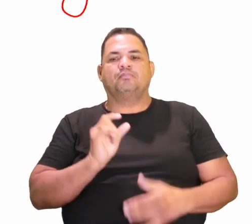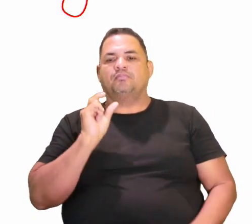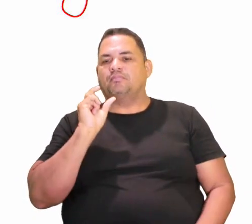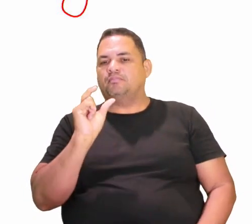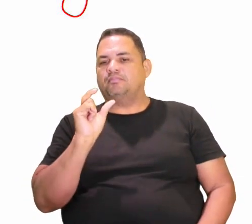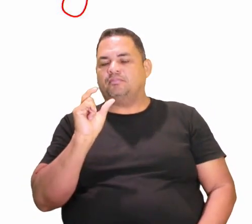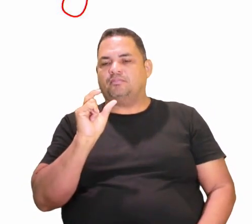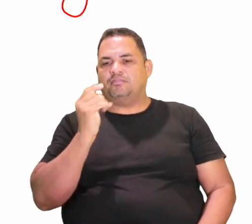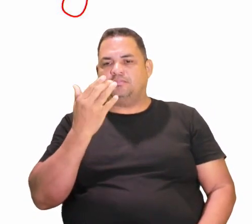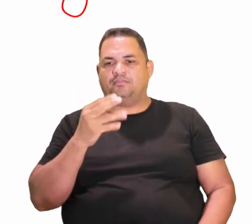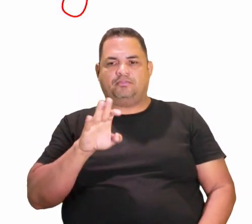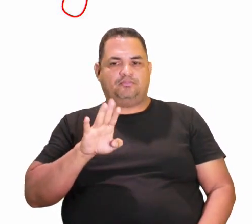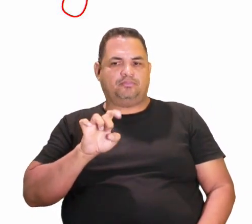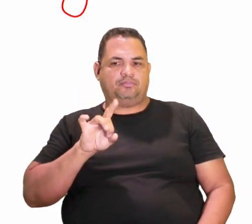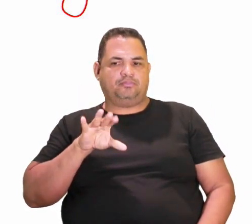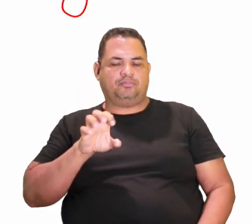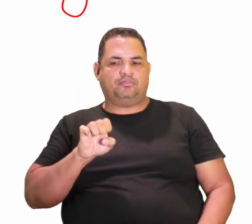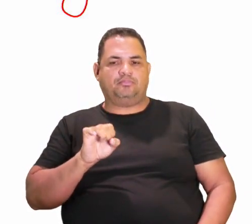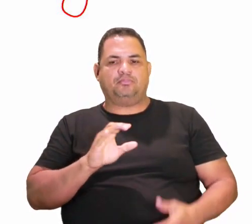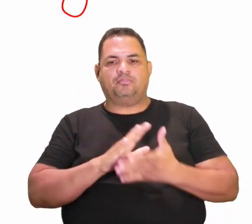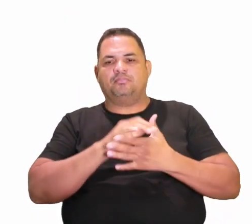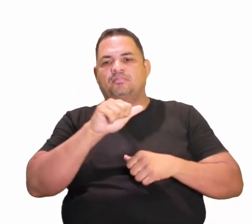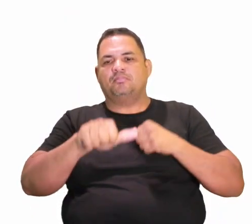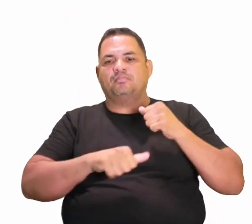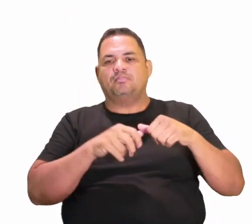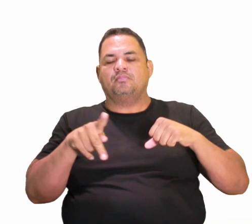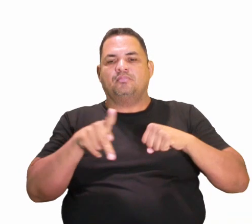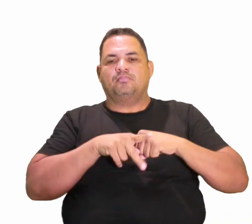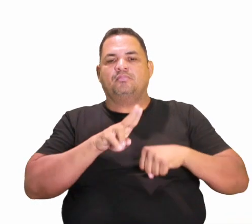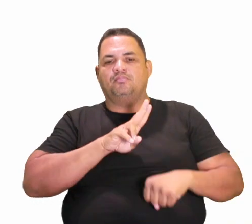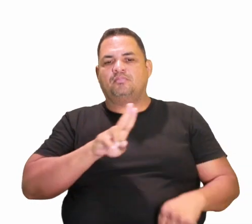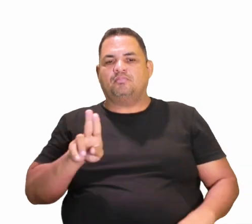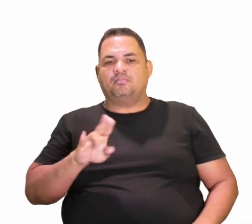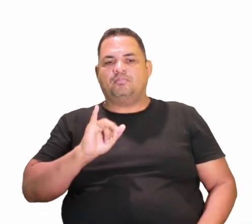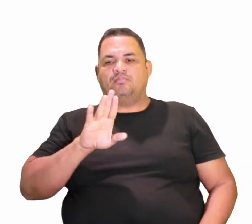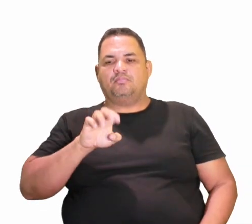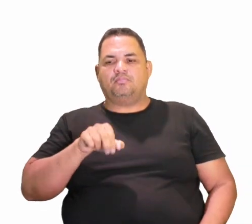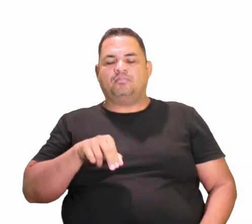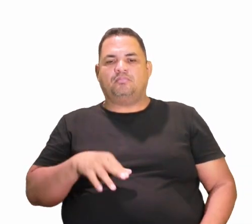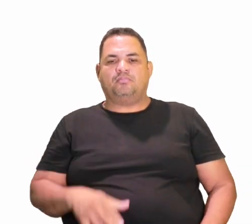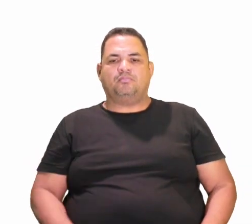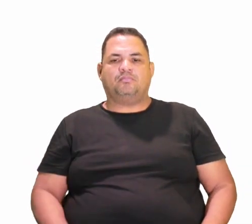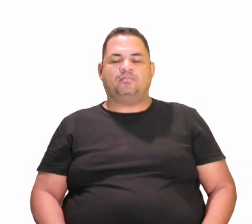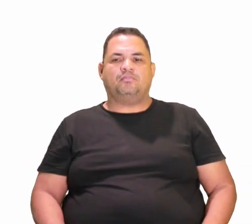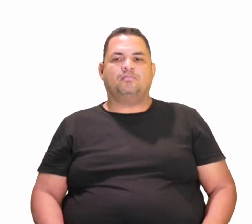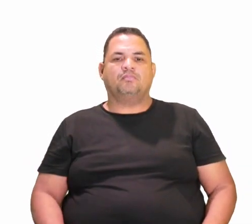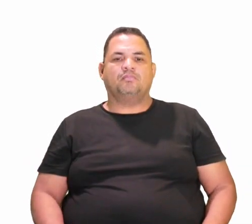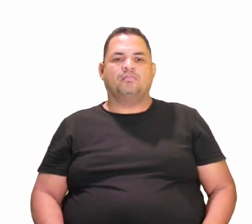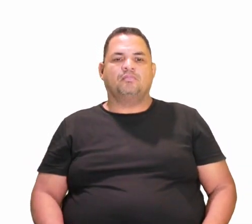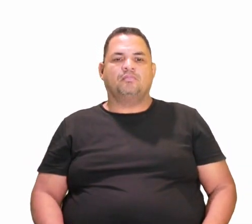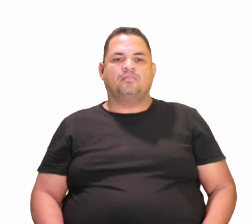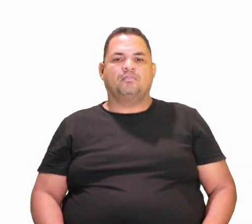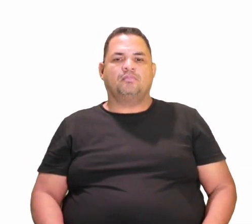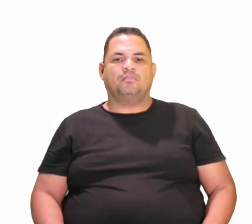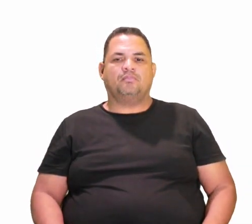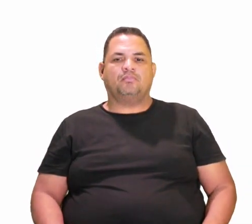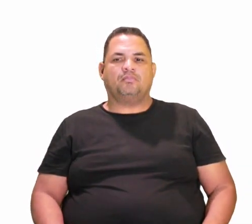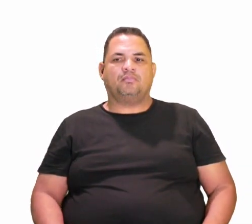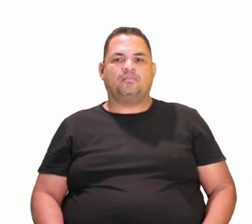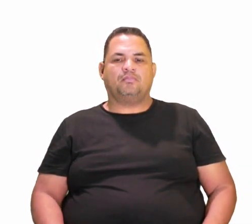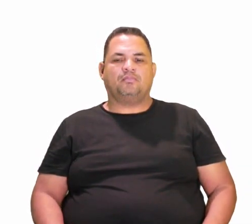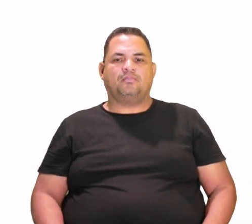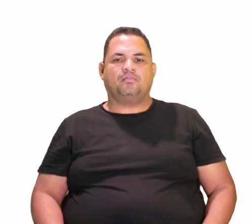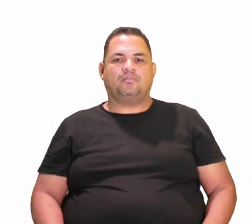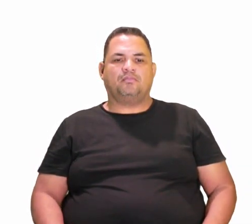palavra Valentine's Day no lugar do pronome pessoal it. Eu apaguei aqui. A teacher apagou a informação e era para pegar